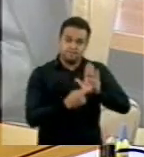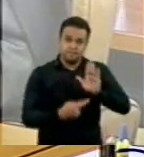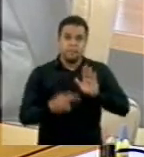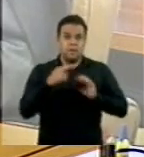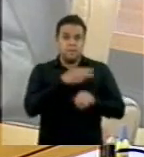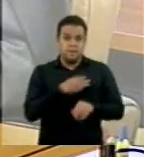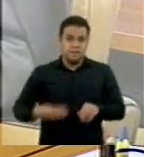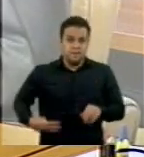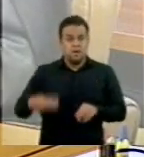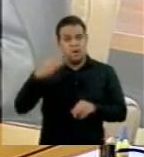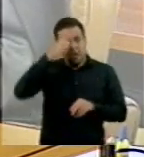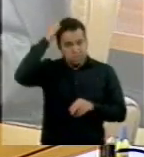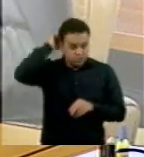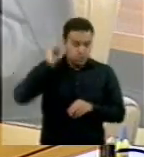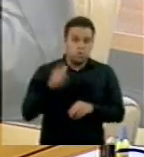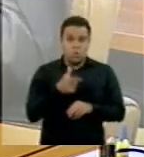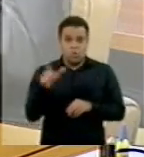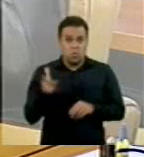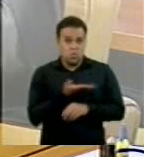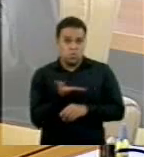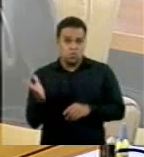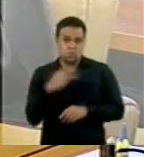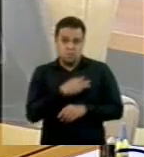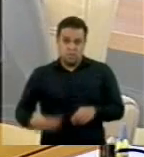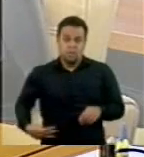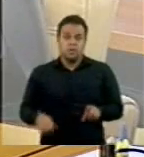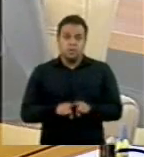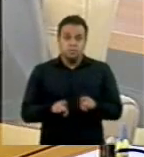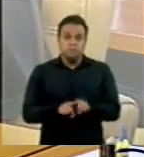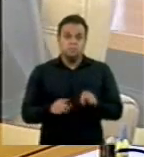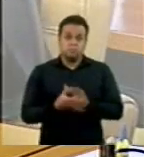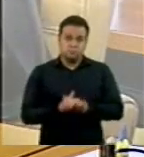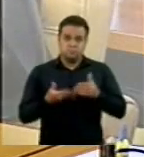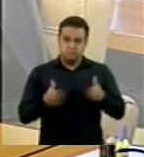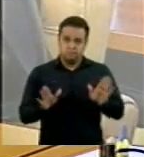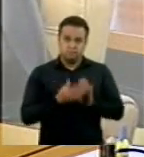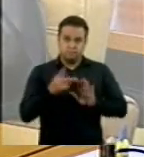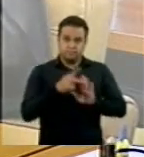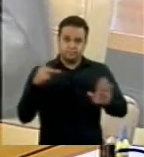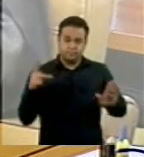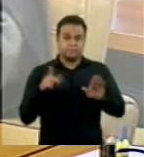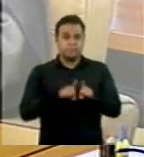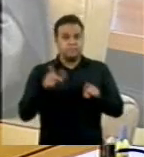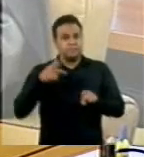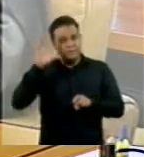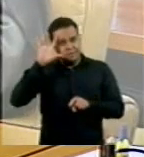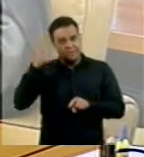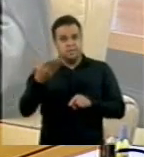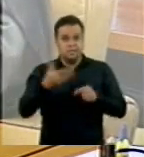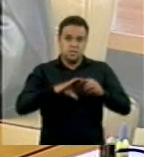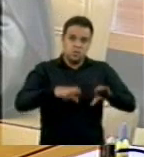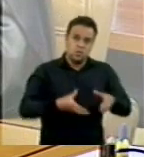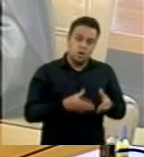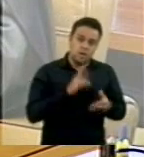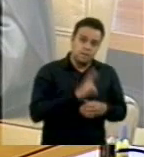e eminentes colegas, ao abrirem espaço normativo para a portaria e para a decisão